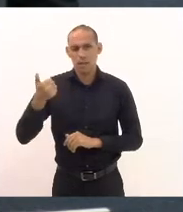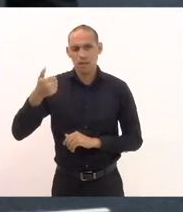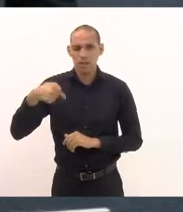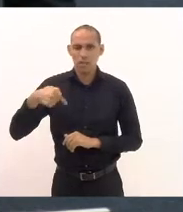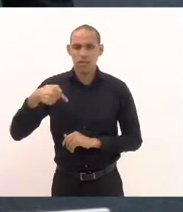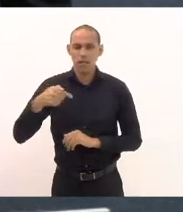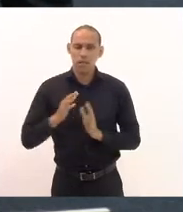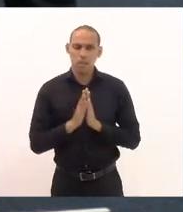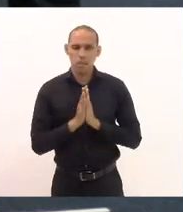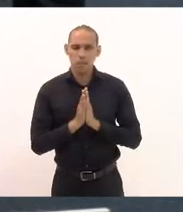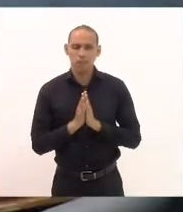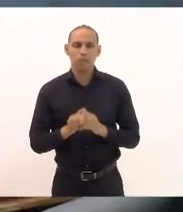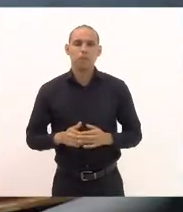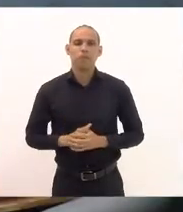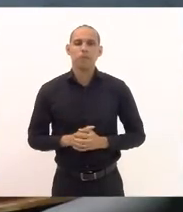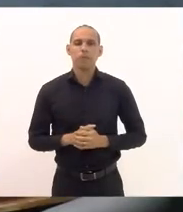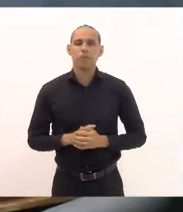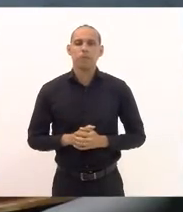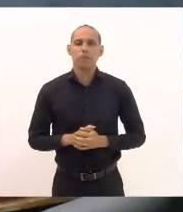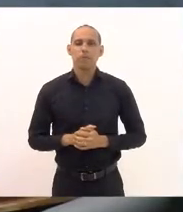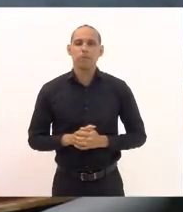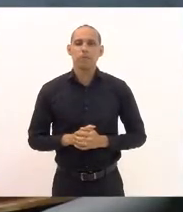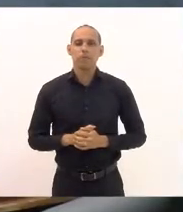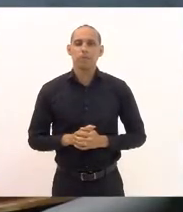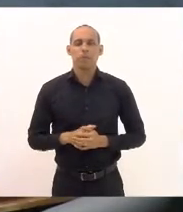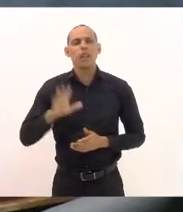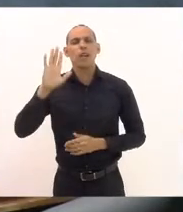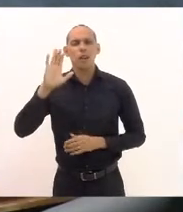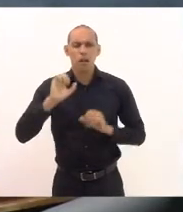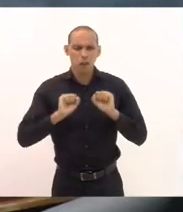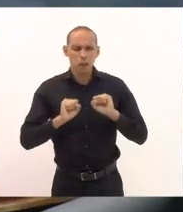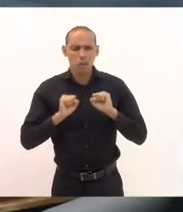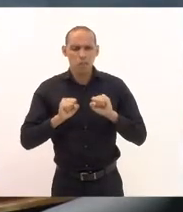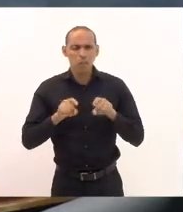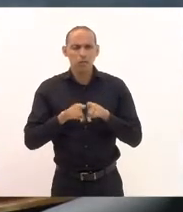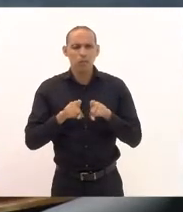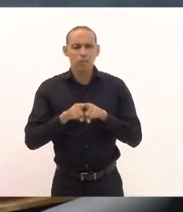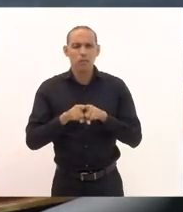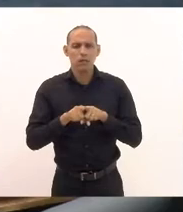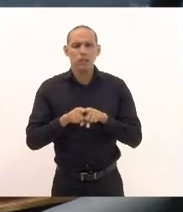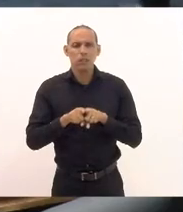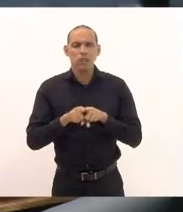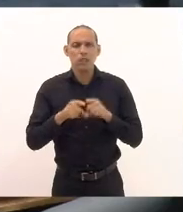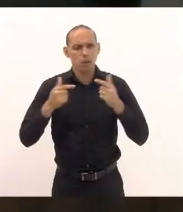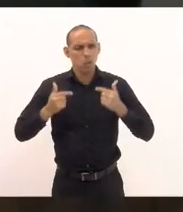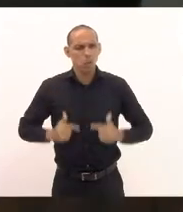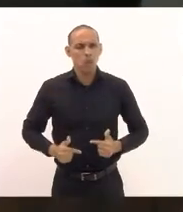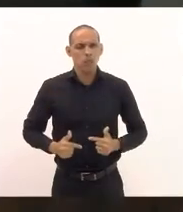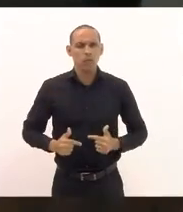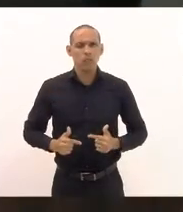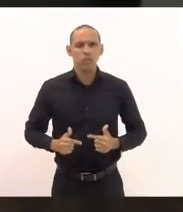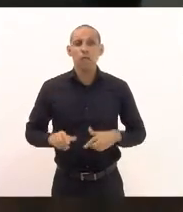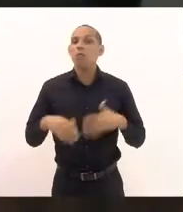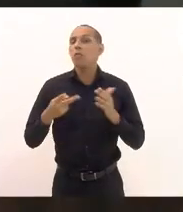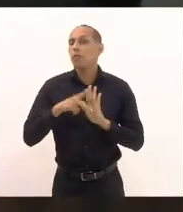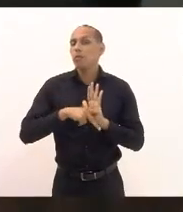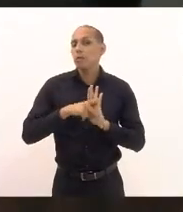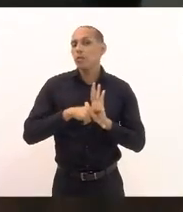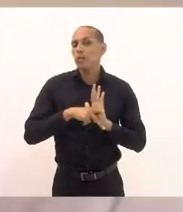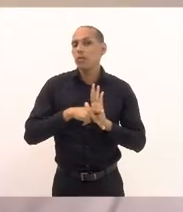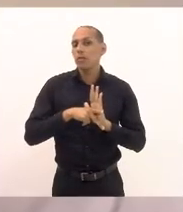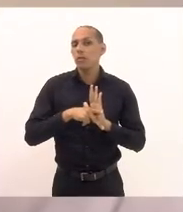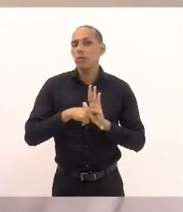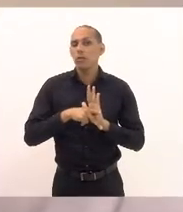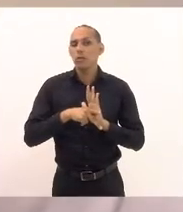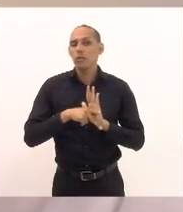2615/2017, por gentileza. Okay. Favorável. Presidente, posso consignar a abstenção, por favor? Claro. Qual é o projeto?